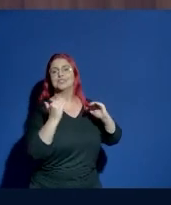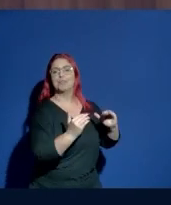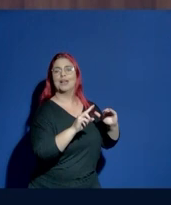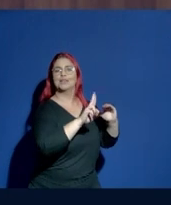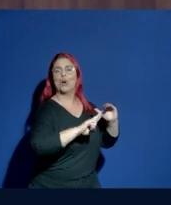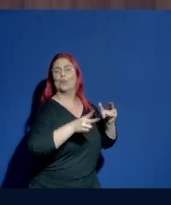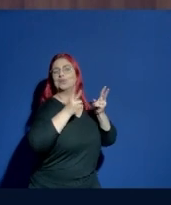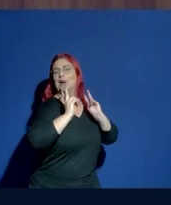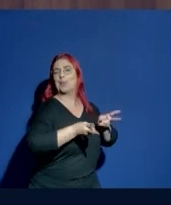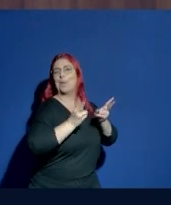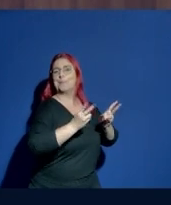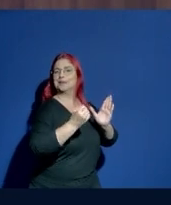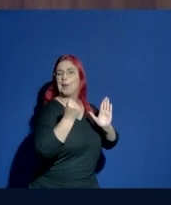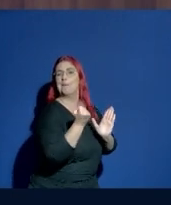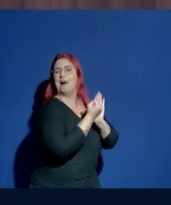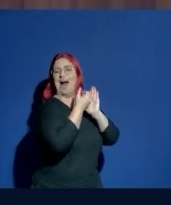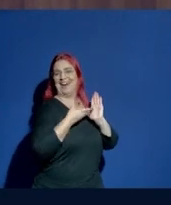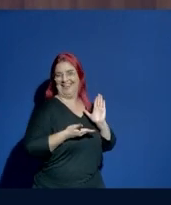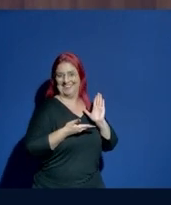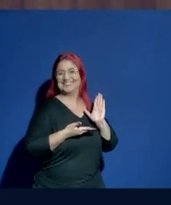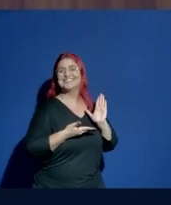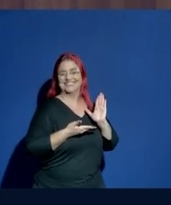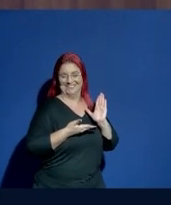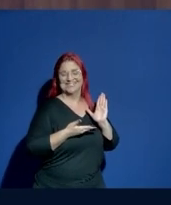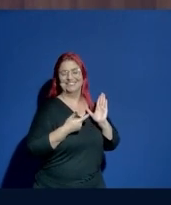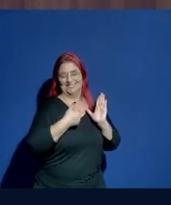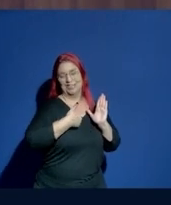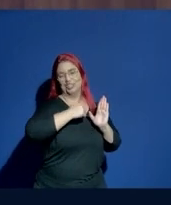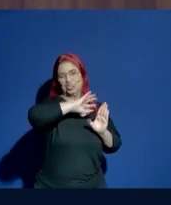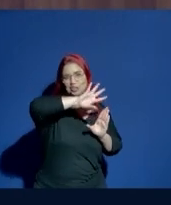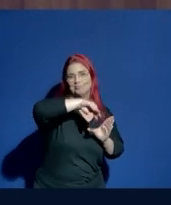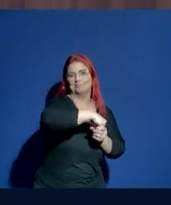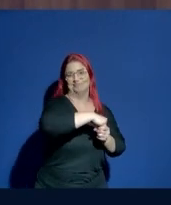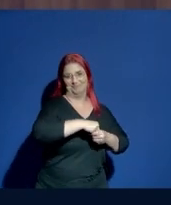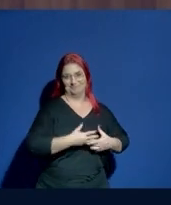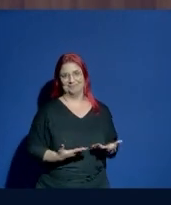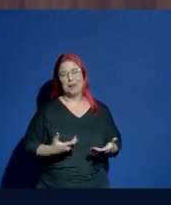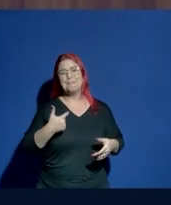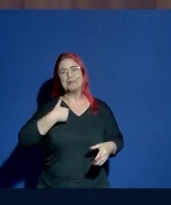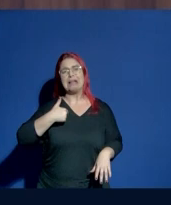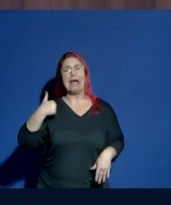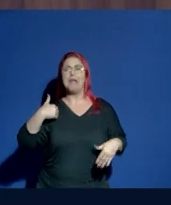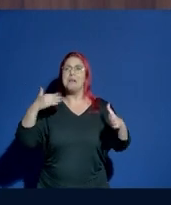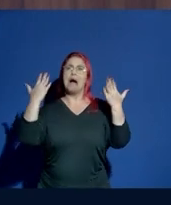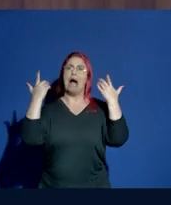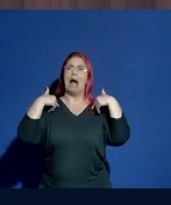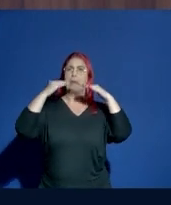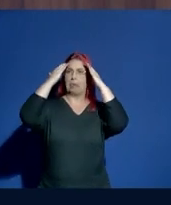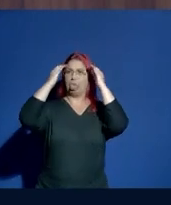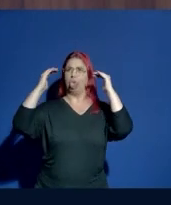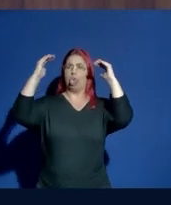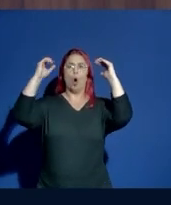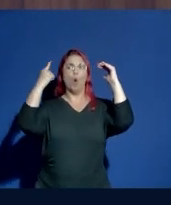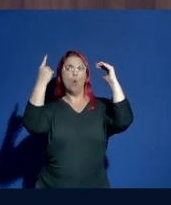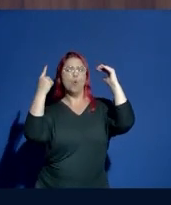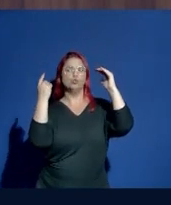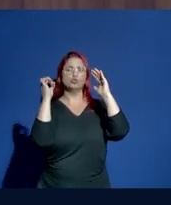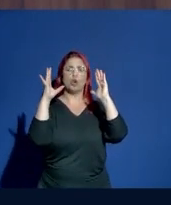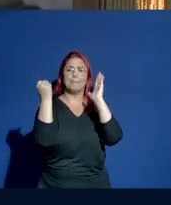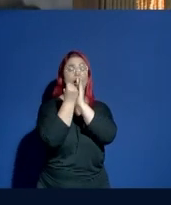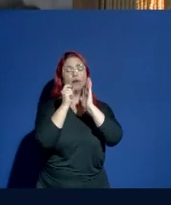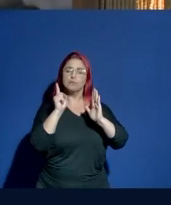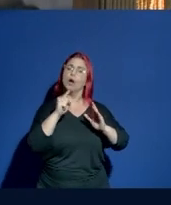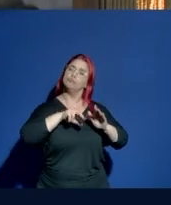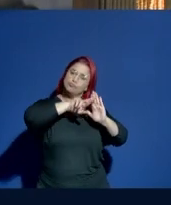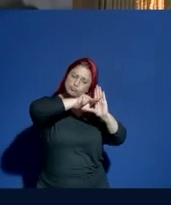e quebra um pouco daquela pecha de ter um monopólio em relação a algum determinado produto. Então, é assim que a gente encara esse